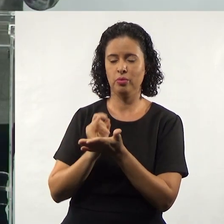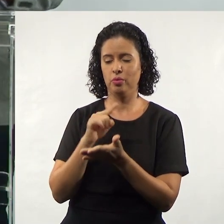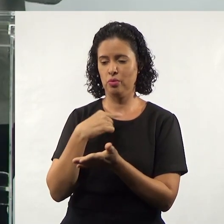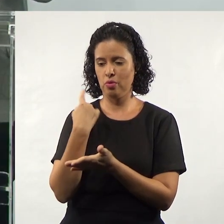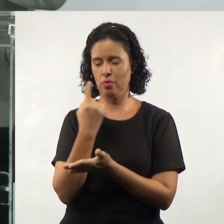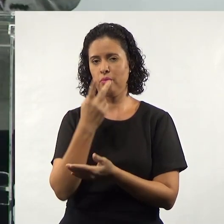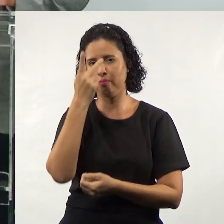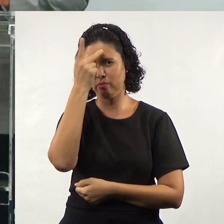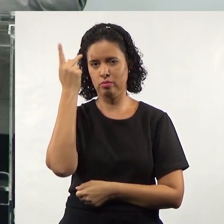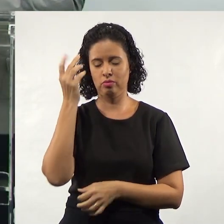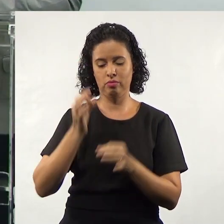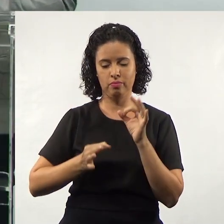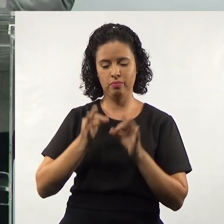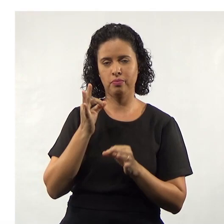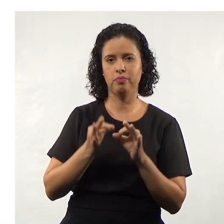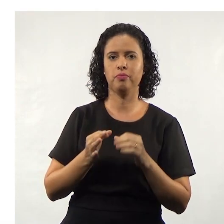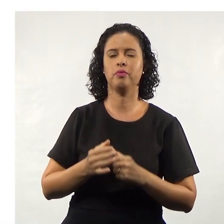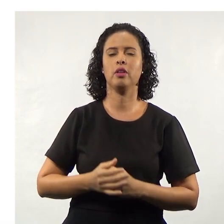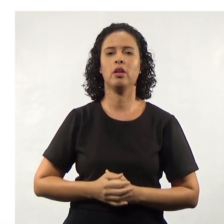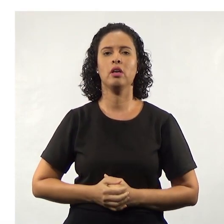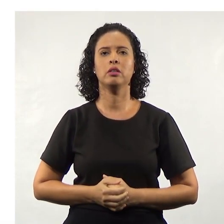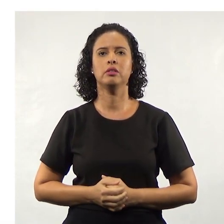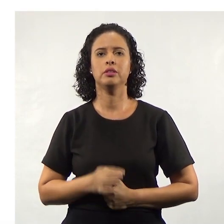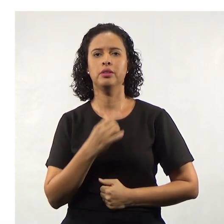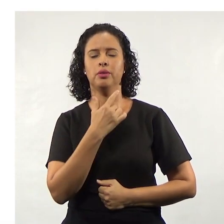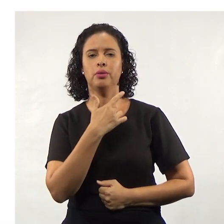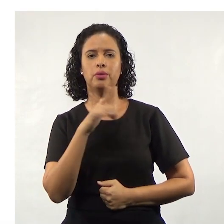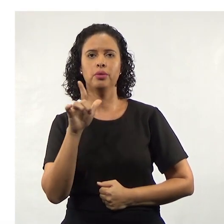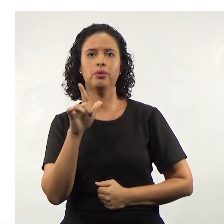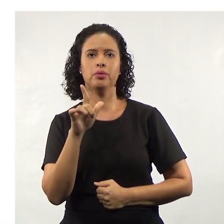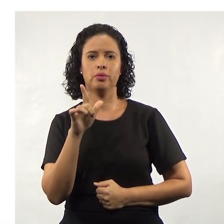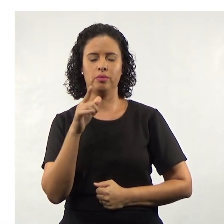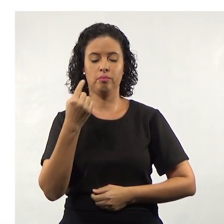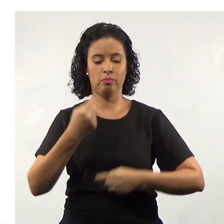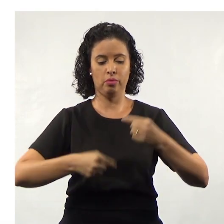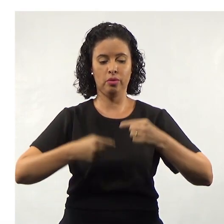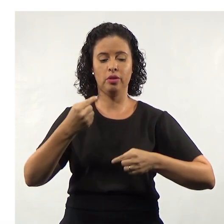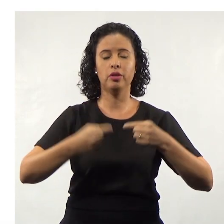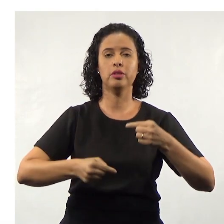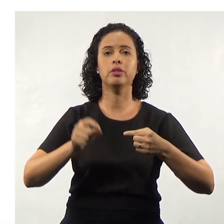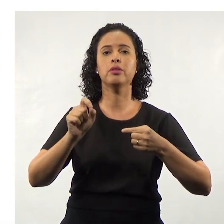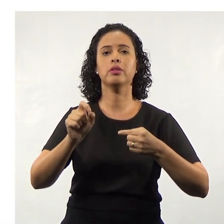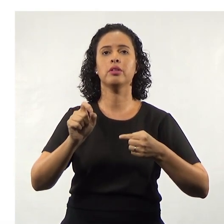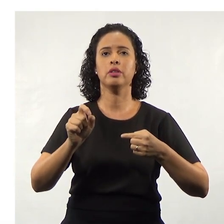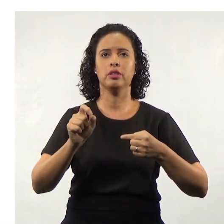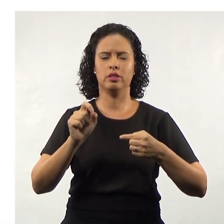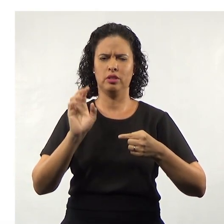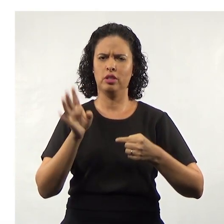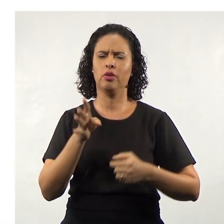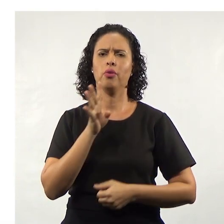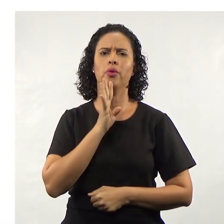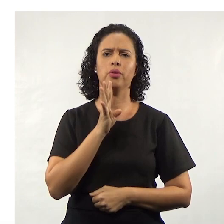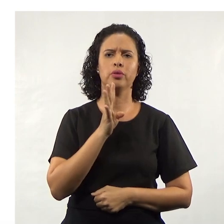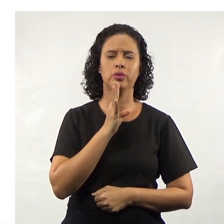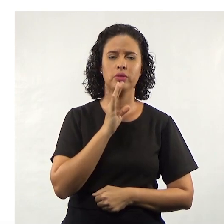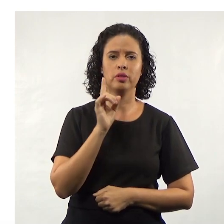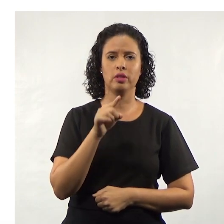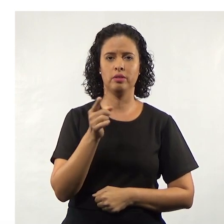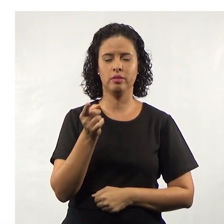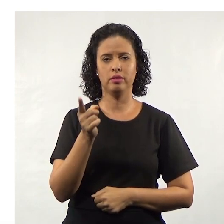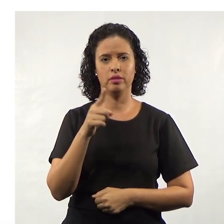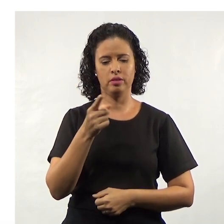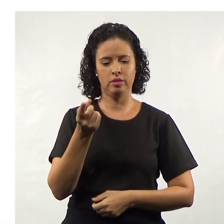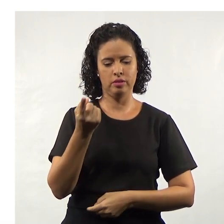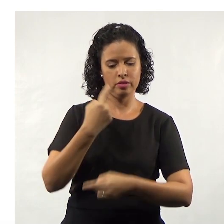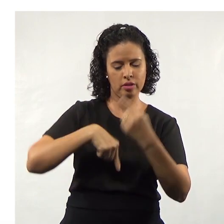tantos outros, tá bom? Vamos para cá. Outro programa, outra política pública aí, ó, muito conhecida. Programa de